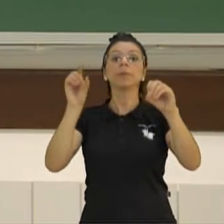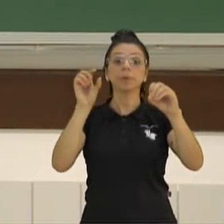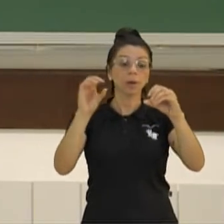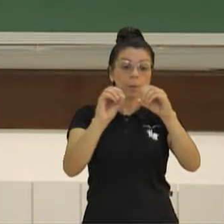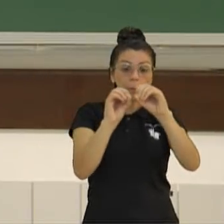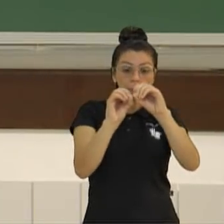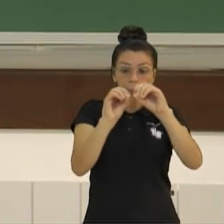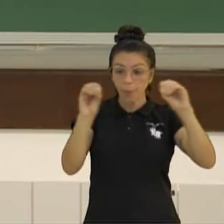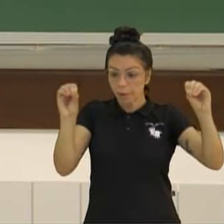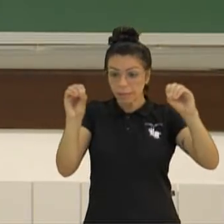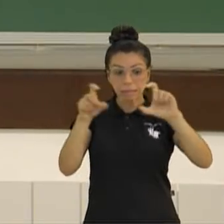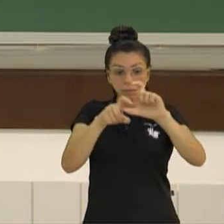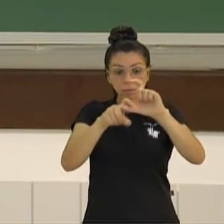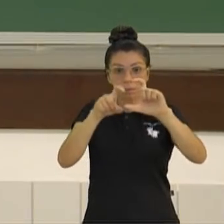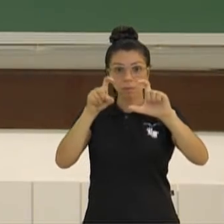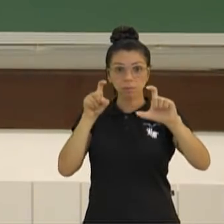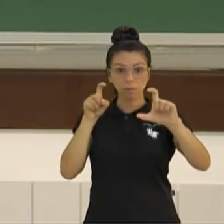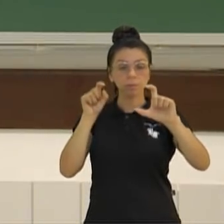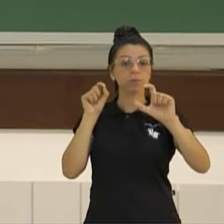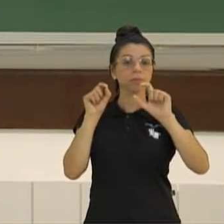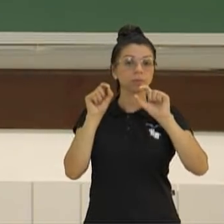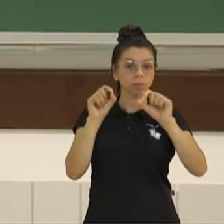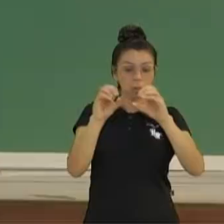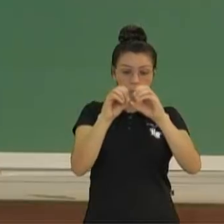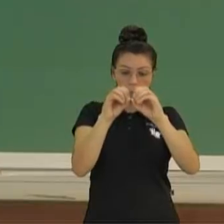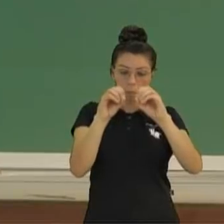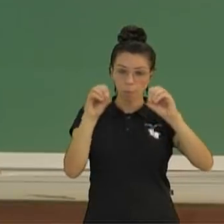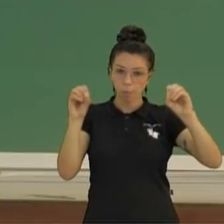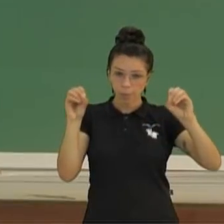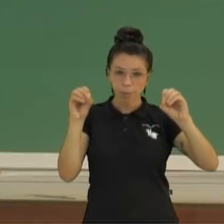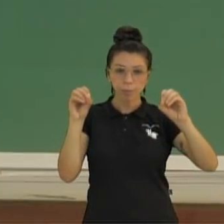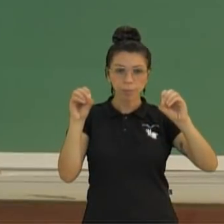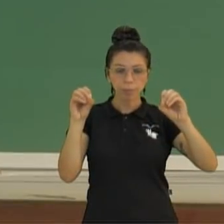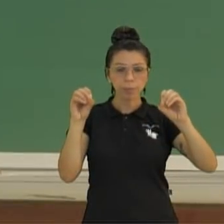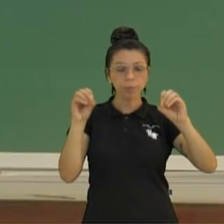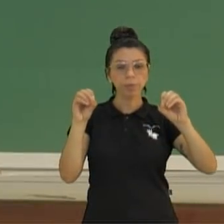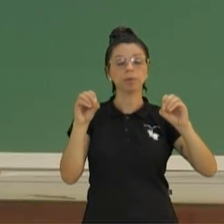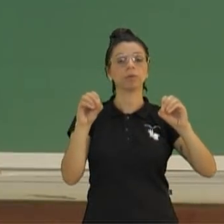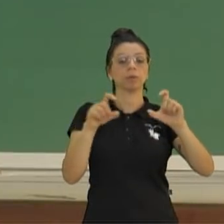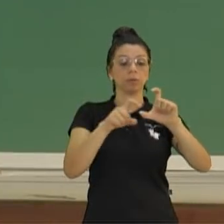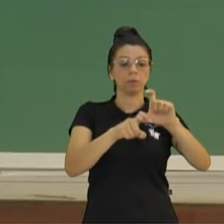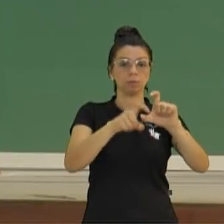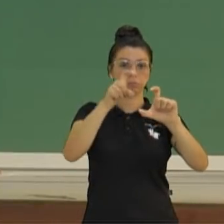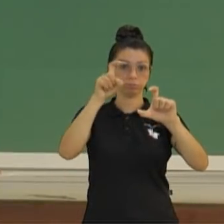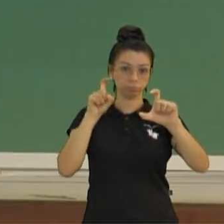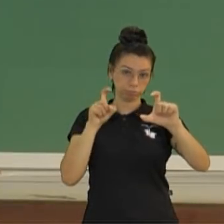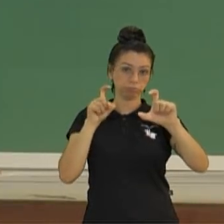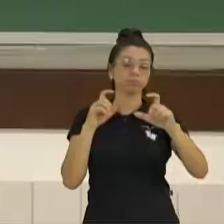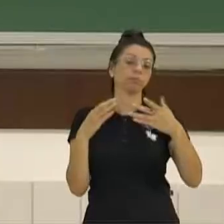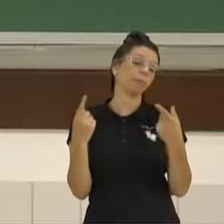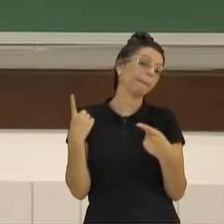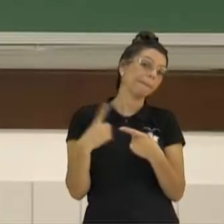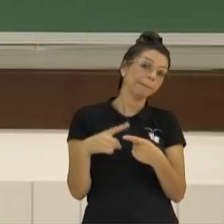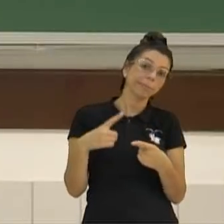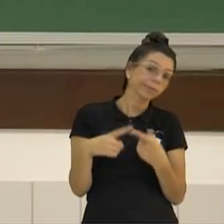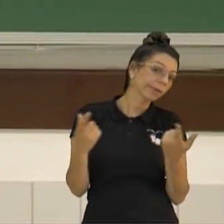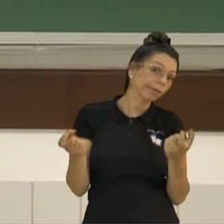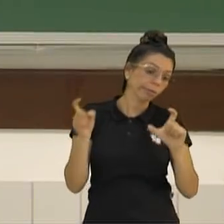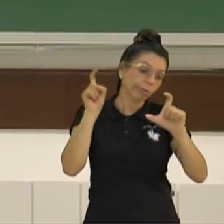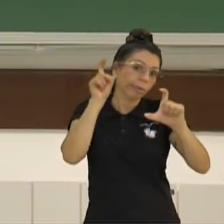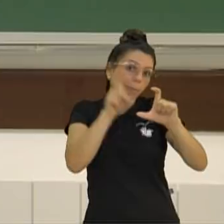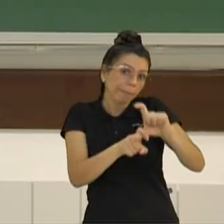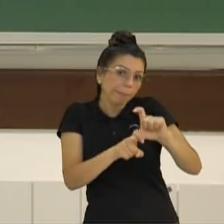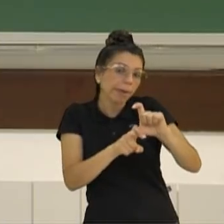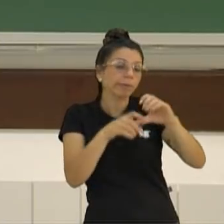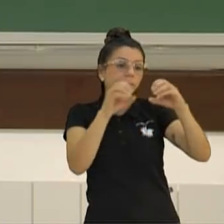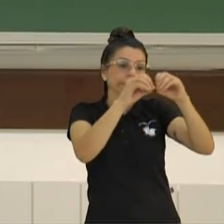orações coordenadas, elas são orações o quê? Independente. Por quê? Ela não depende da